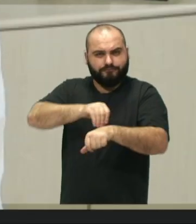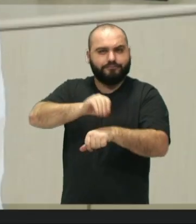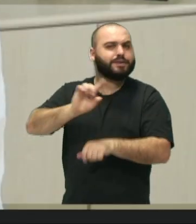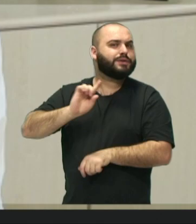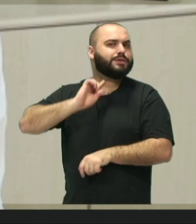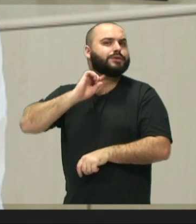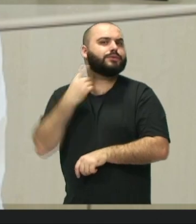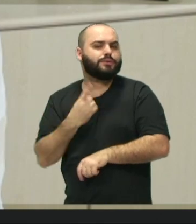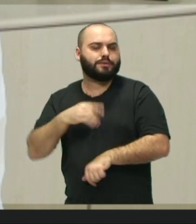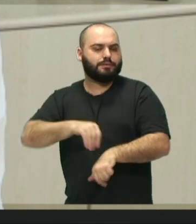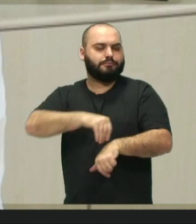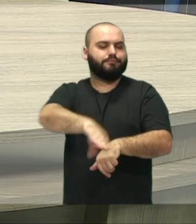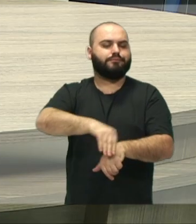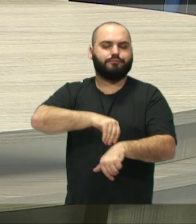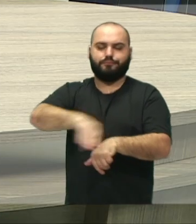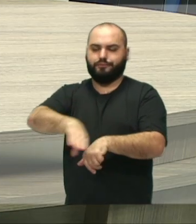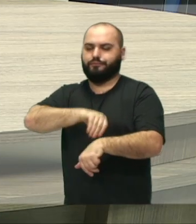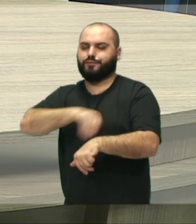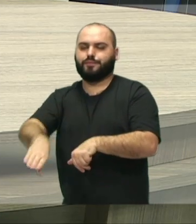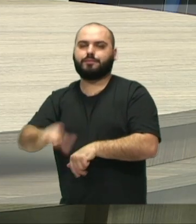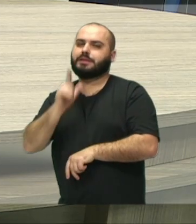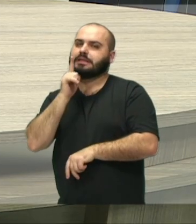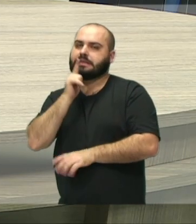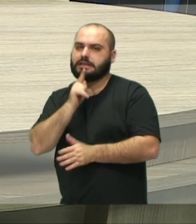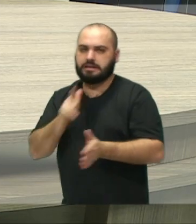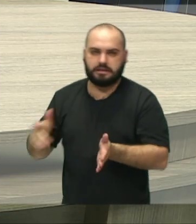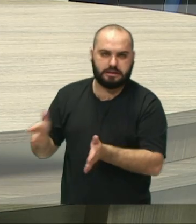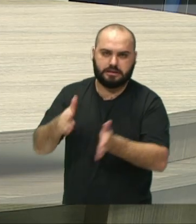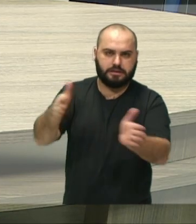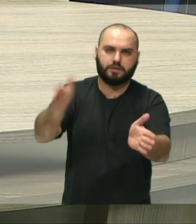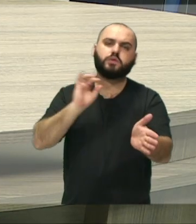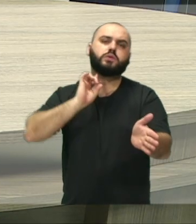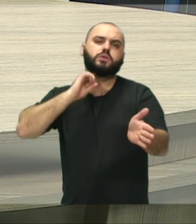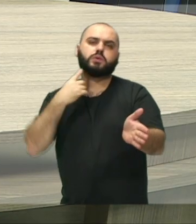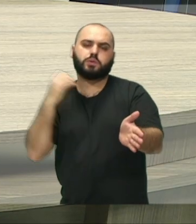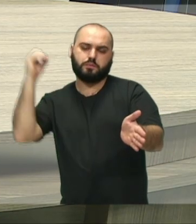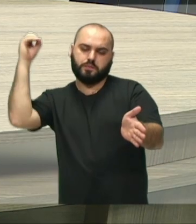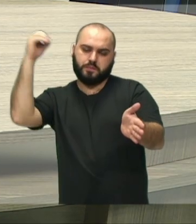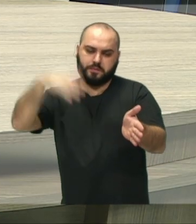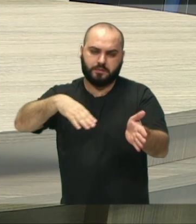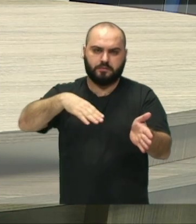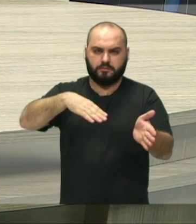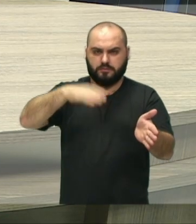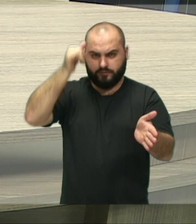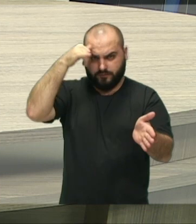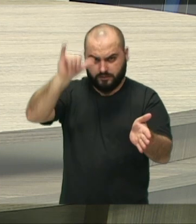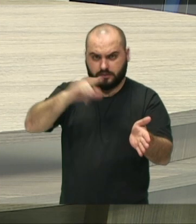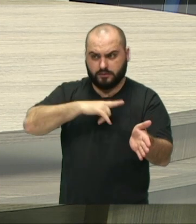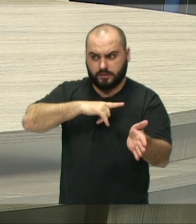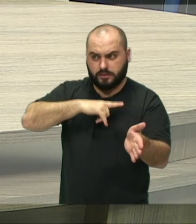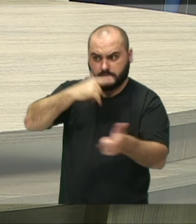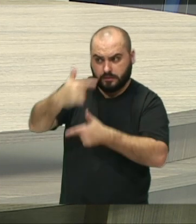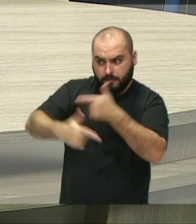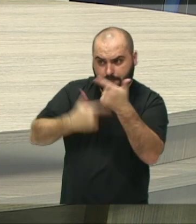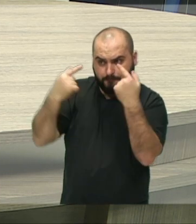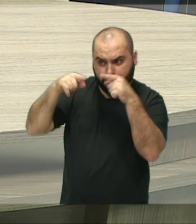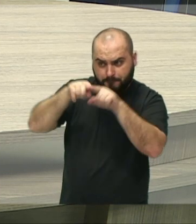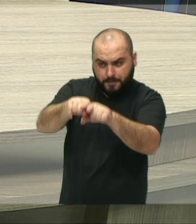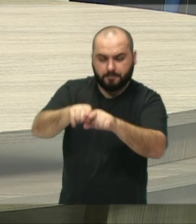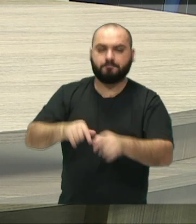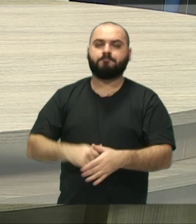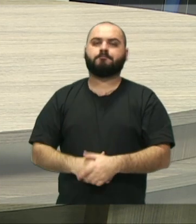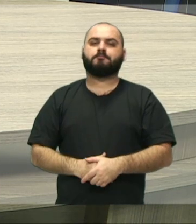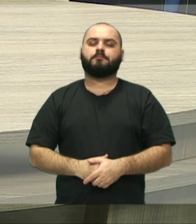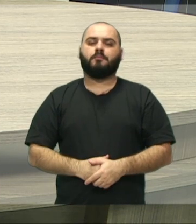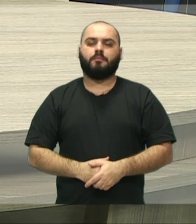produto in natura, despejem no rio esse efluente da indústria, né? Mas